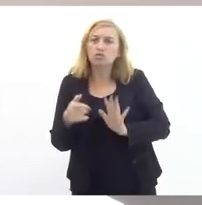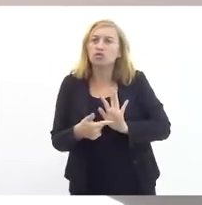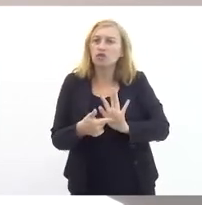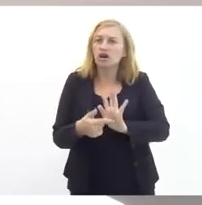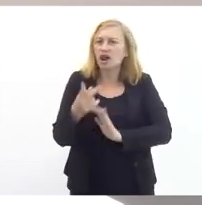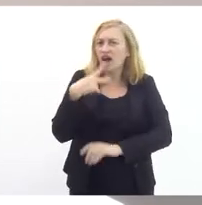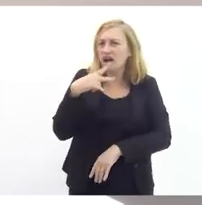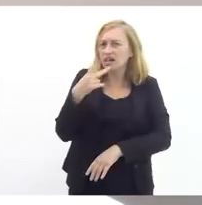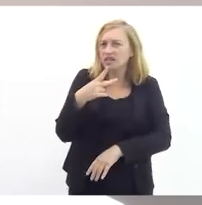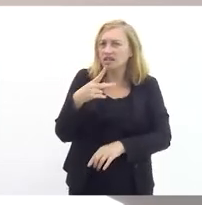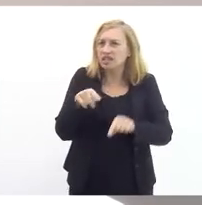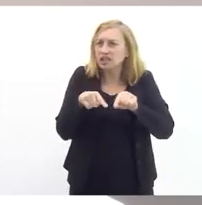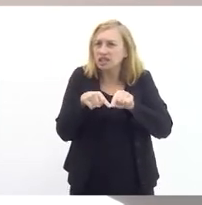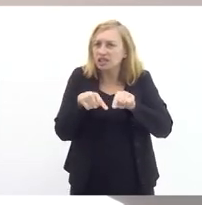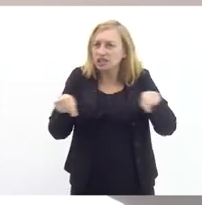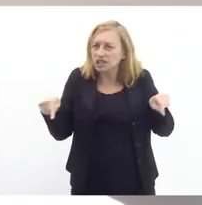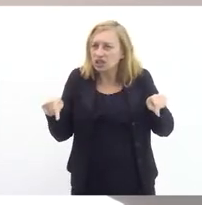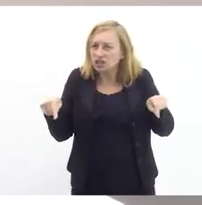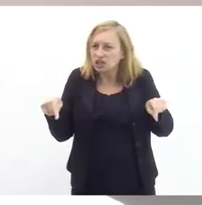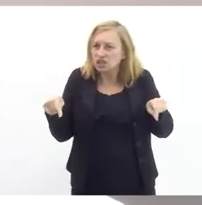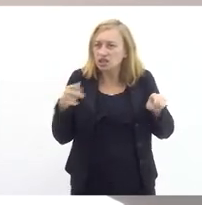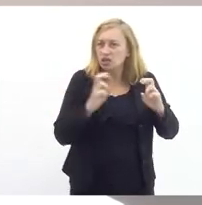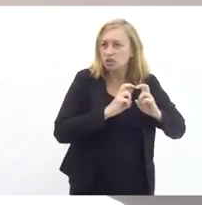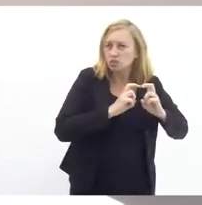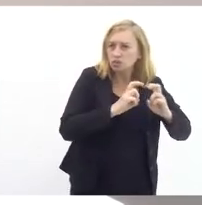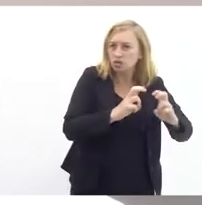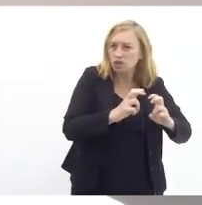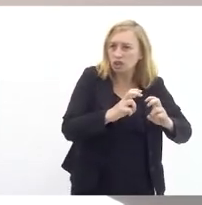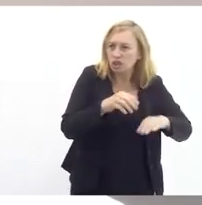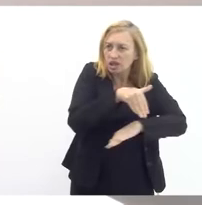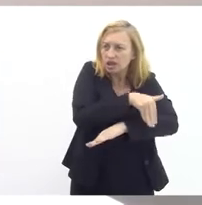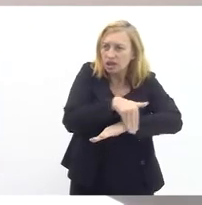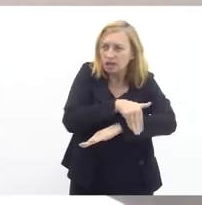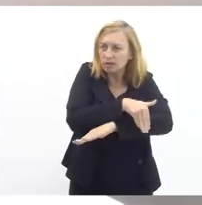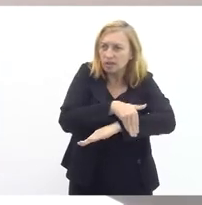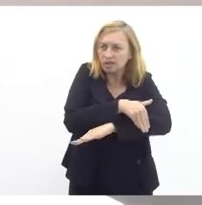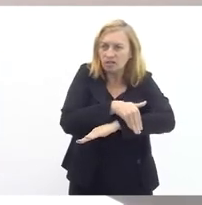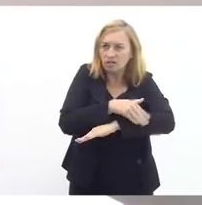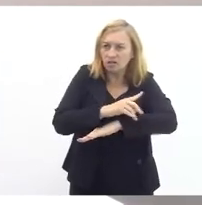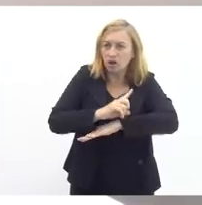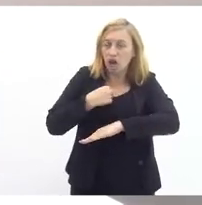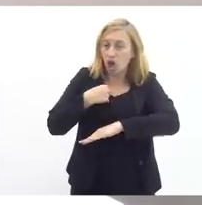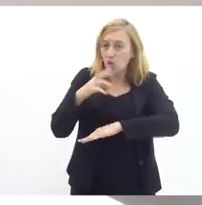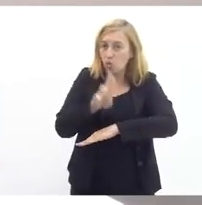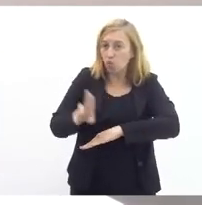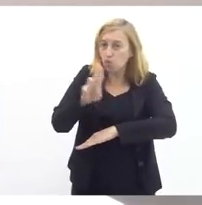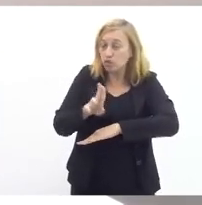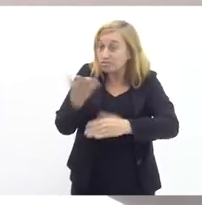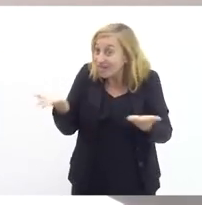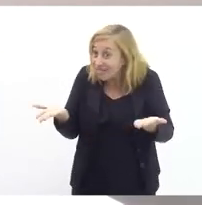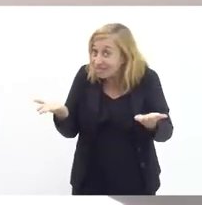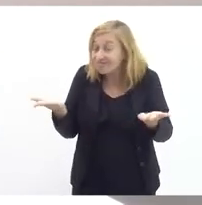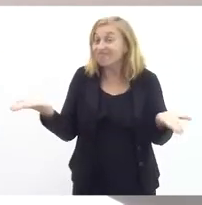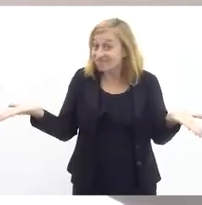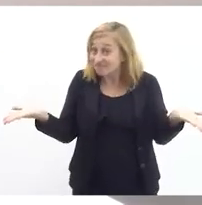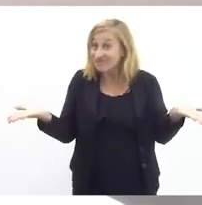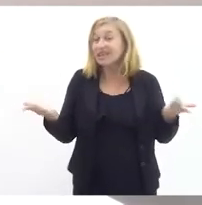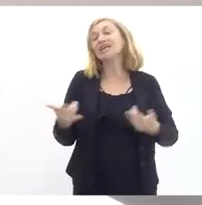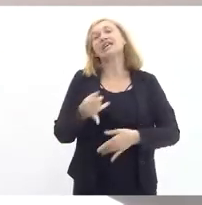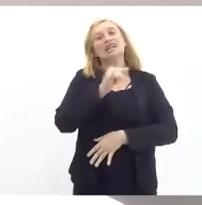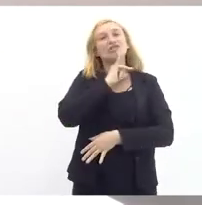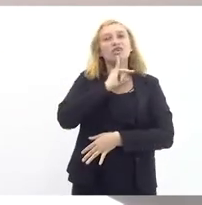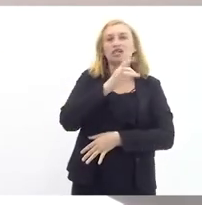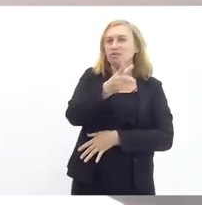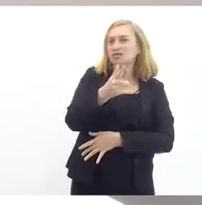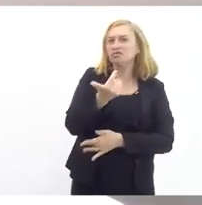questão da distância entre o trem e a plataforma, porque eu sou usuário do sistema, então, né? Então, infelizmente,